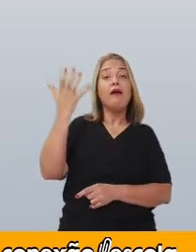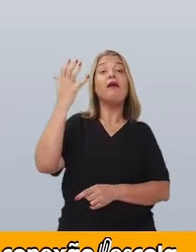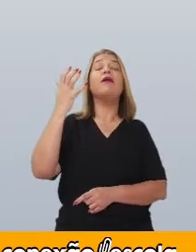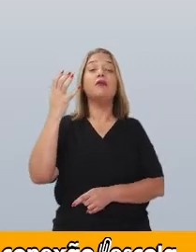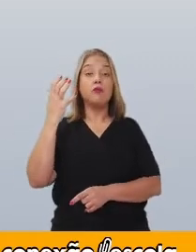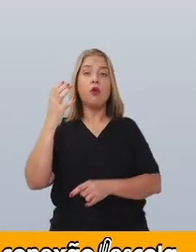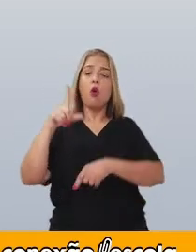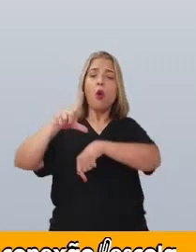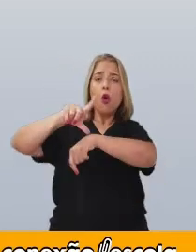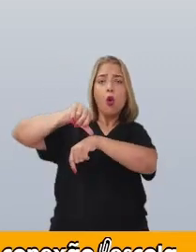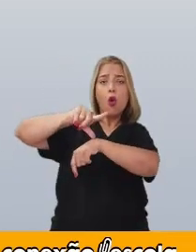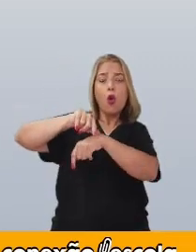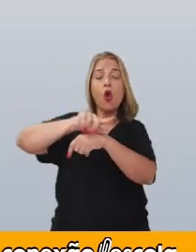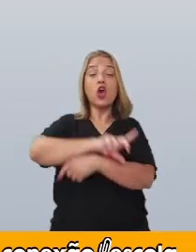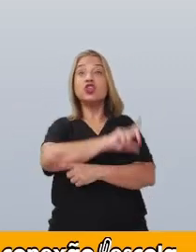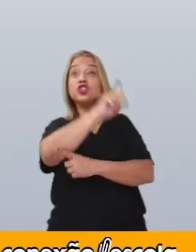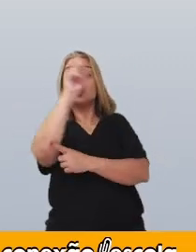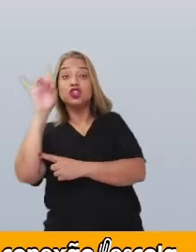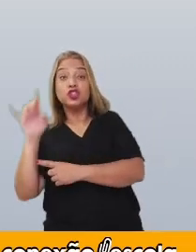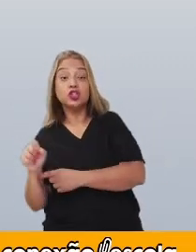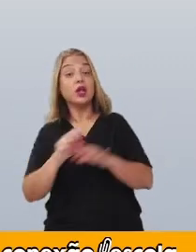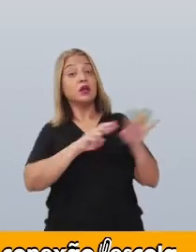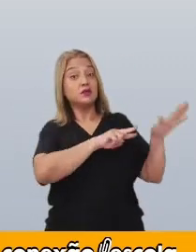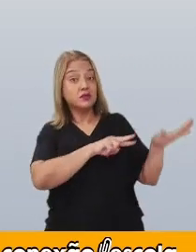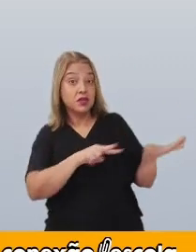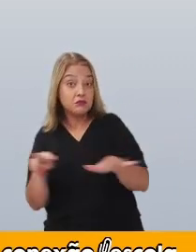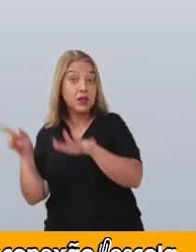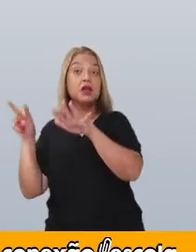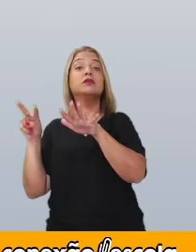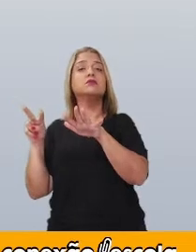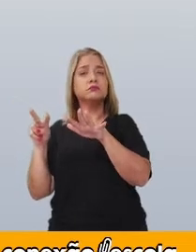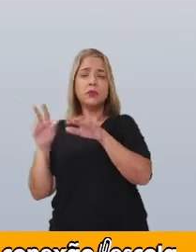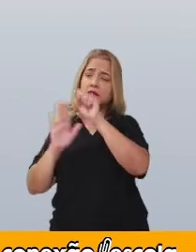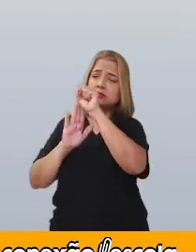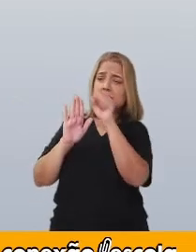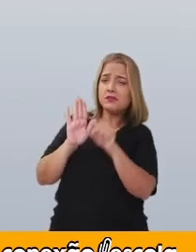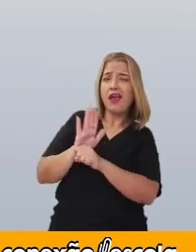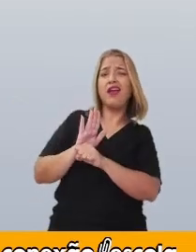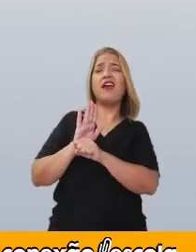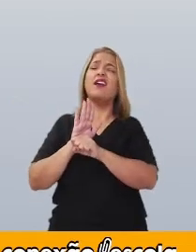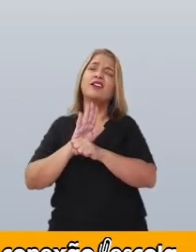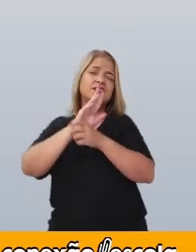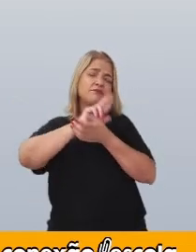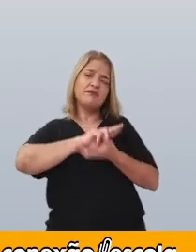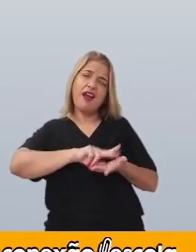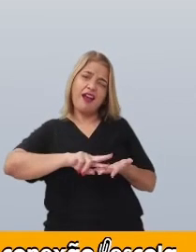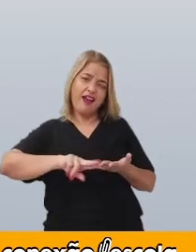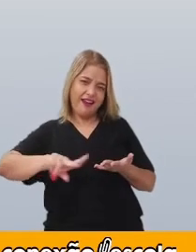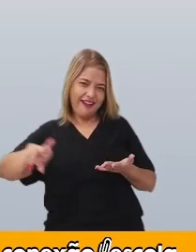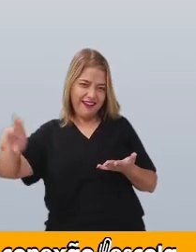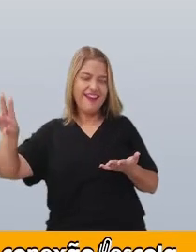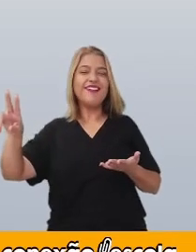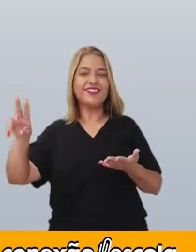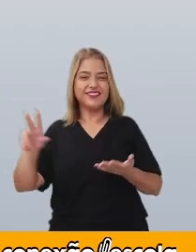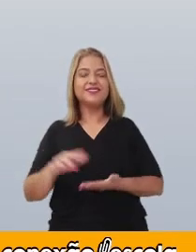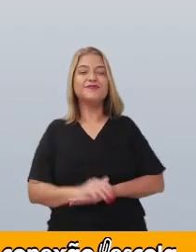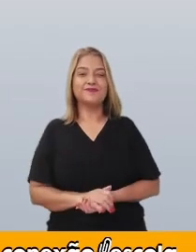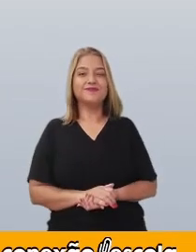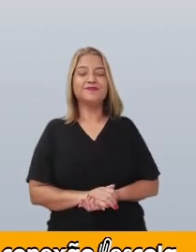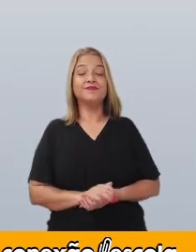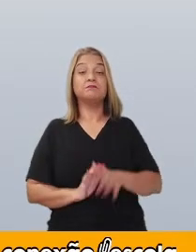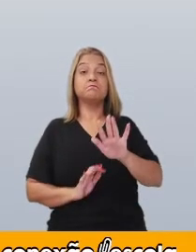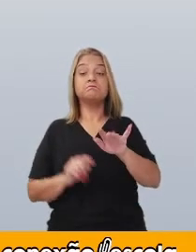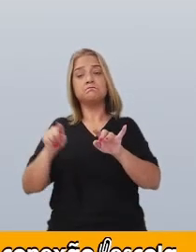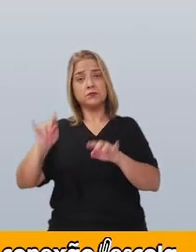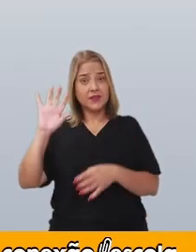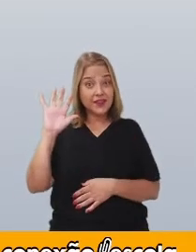horas, os dias, as semanas, os séculos e assim por diante. As